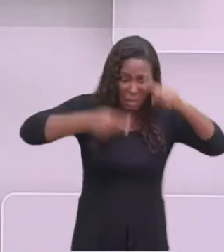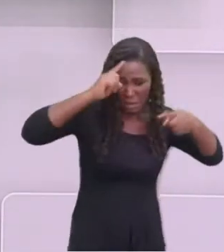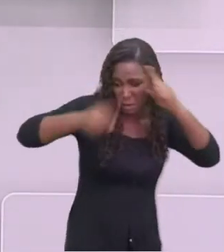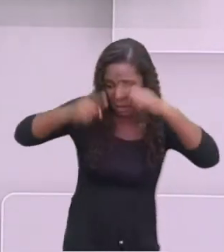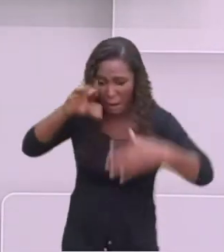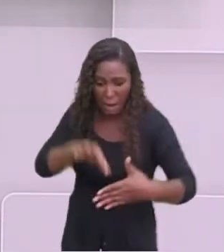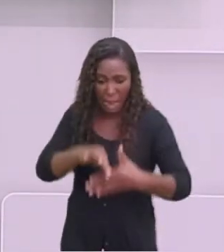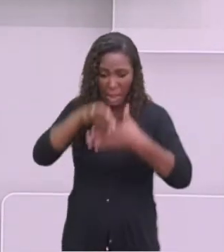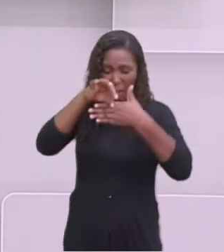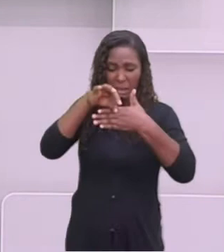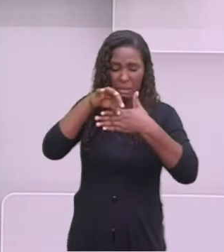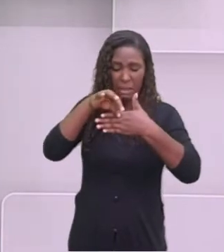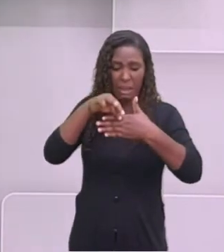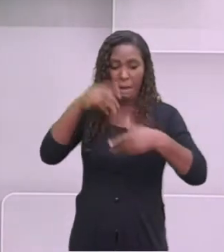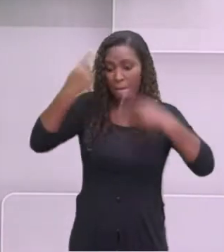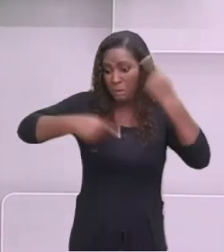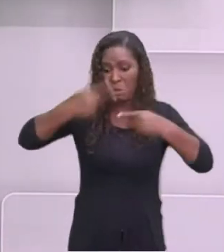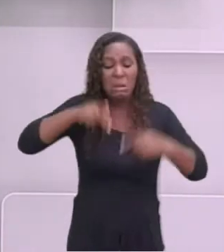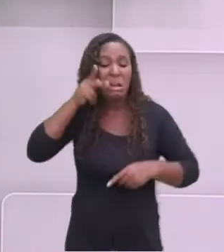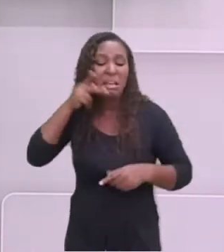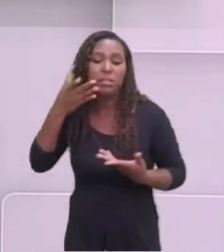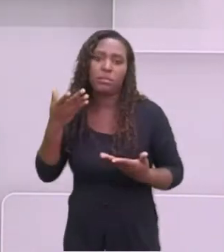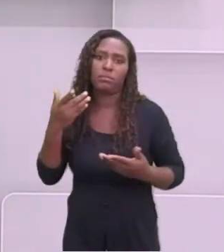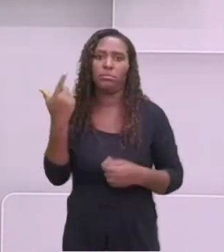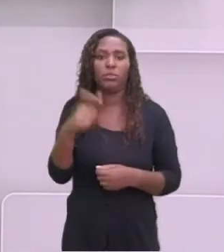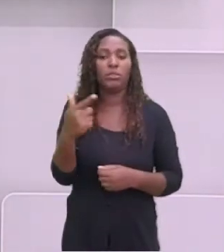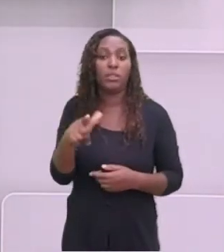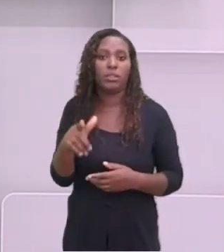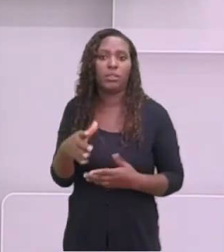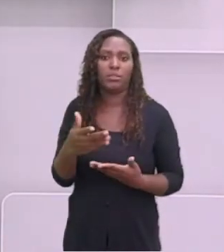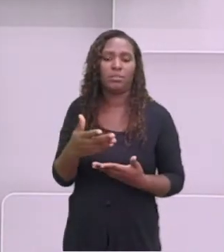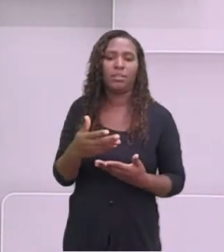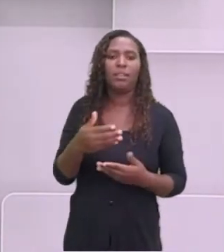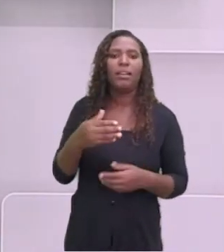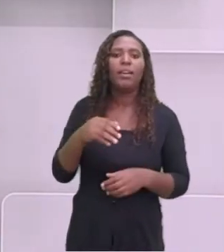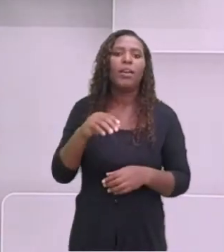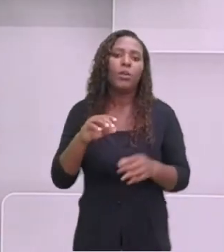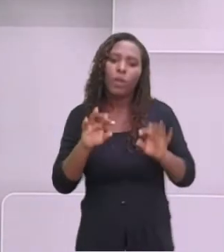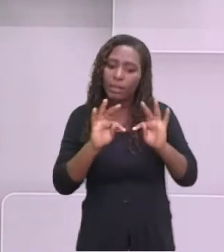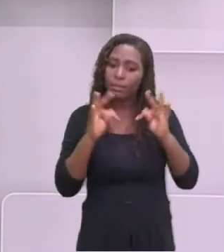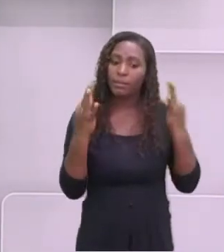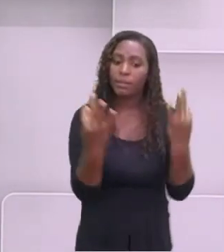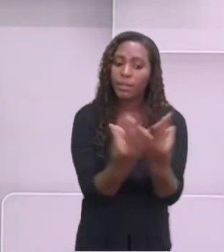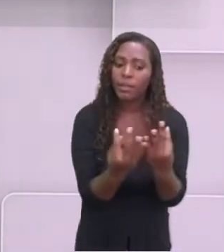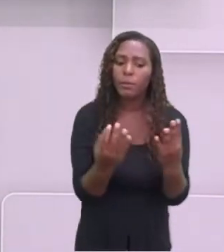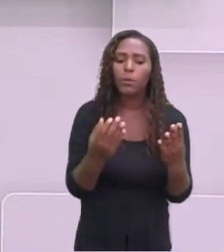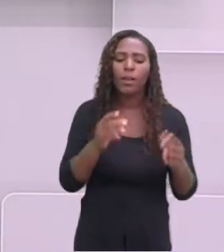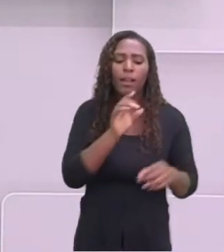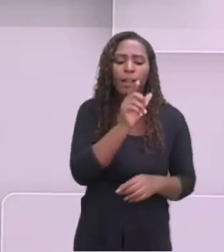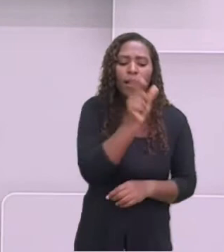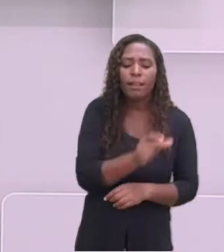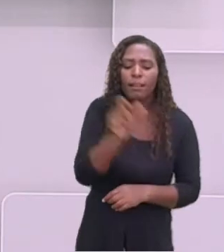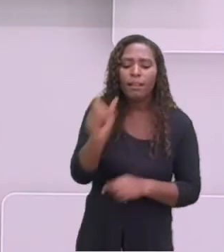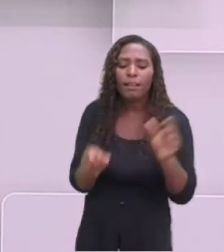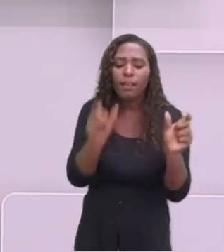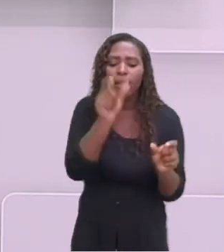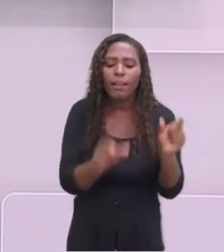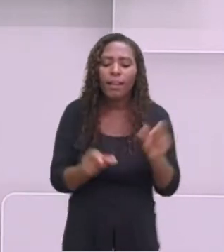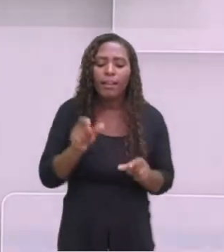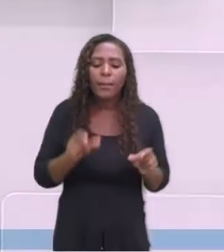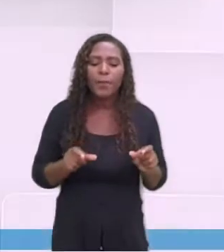ajudando a fazer uma coordenação desta tribo. Para entender melhor, nós